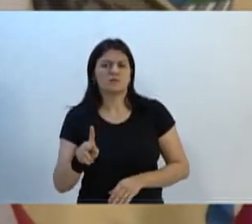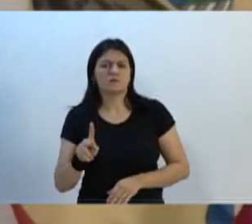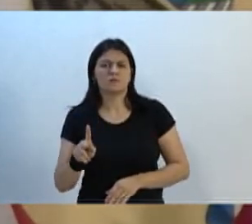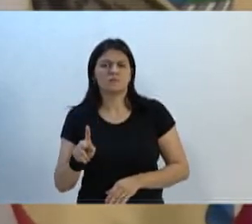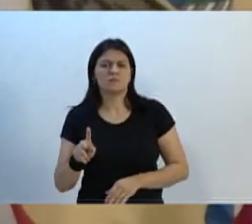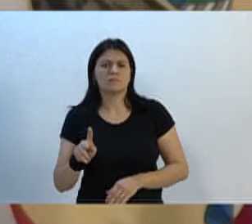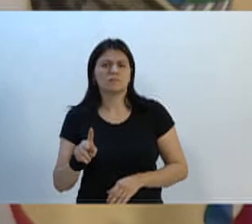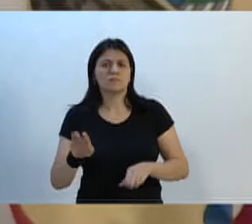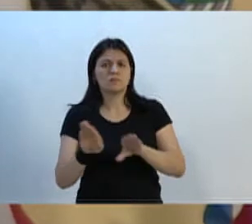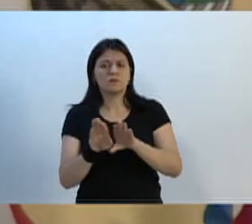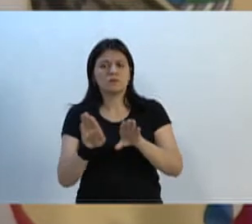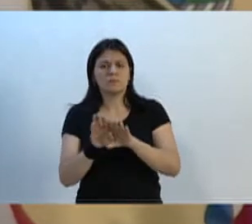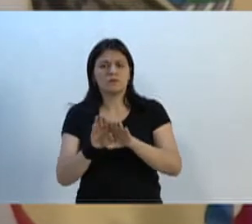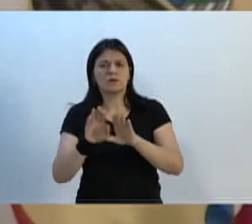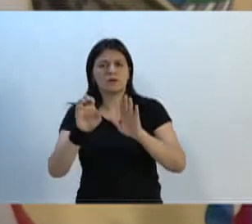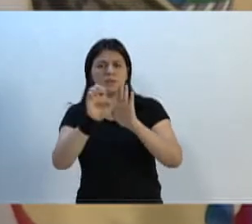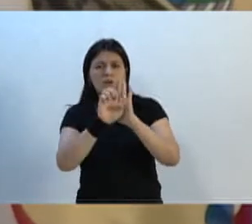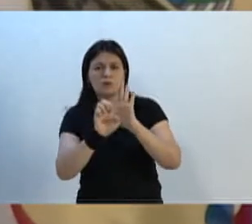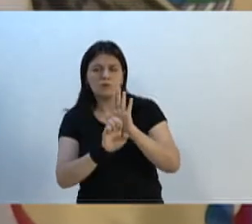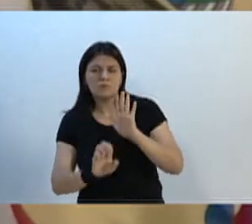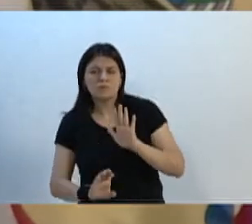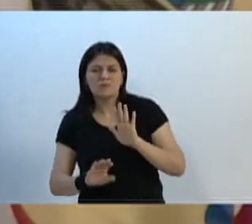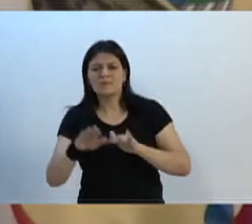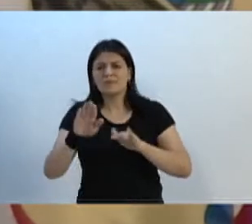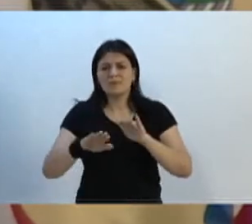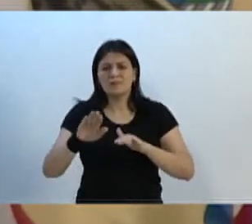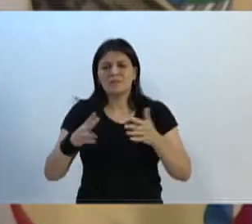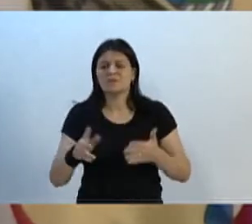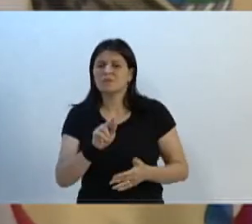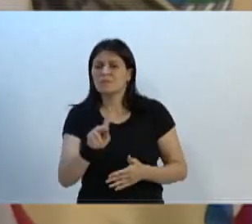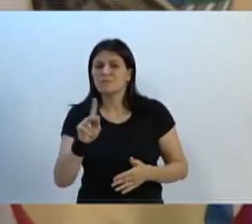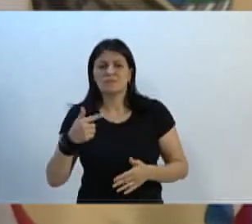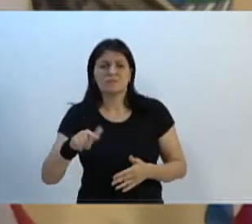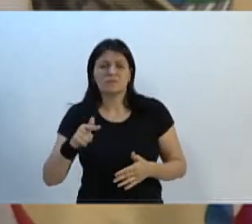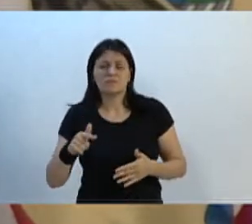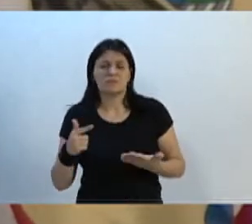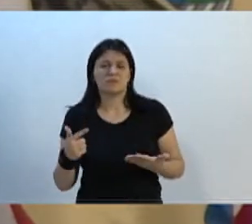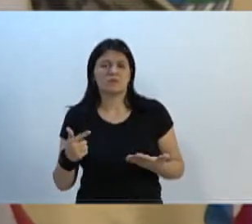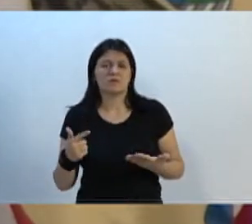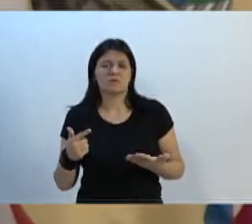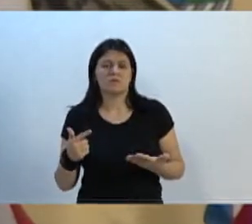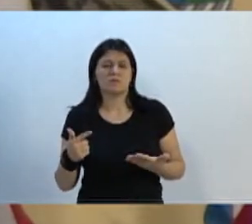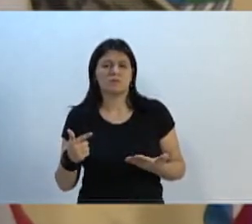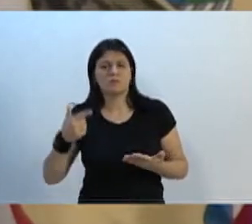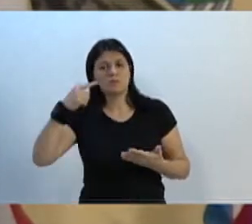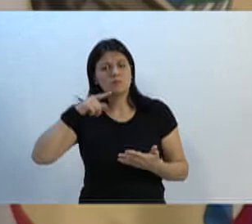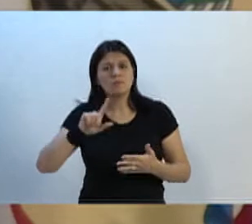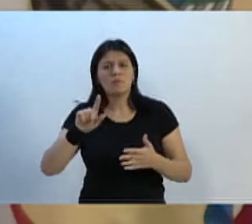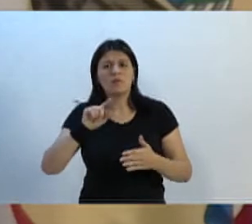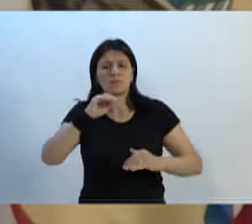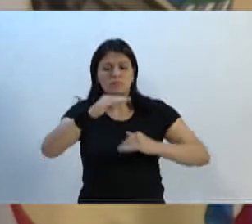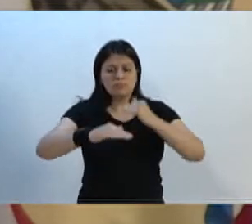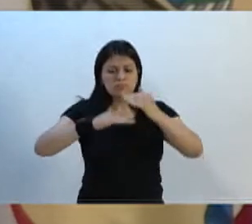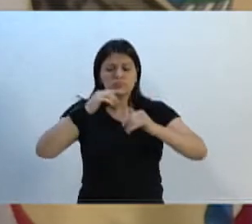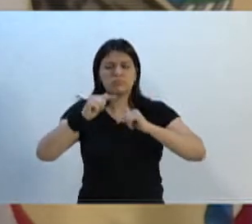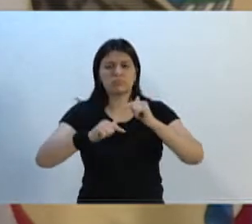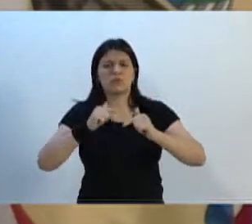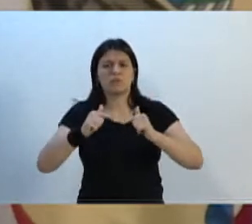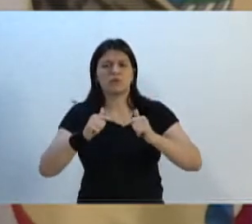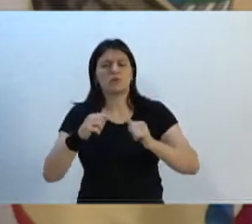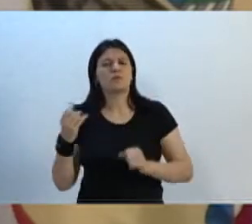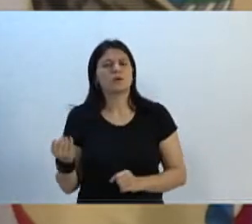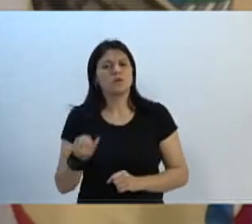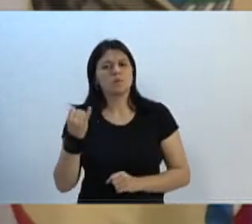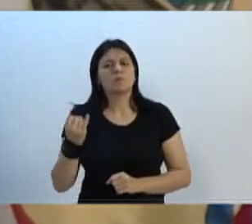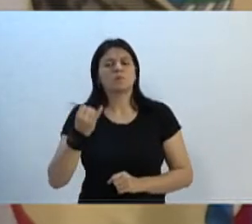a estrutura né que muitas vezes carecem os professores de poderem realmente acabar desenvolvendo o seu trabalho então é muito